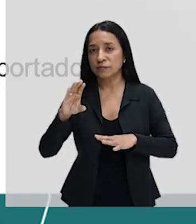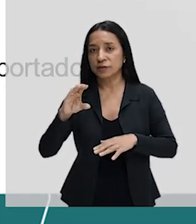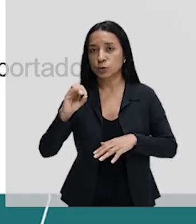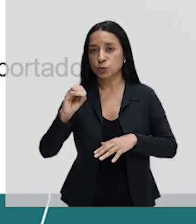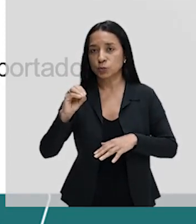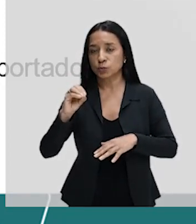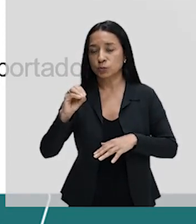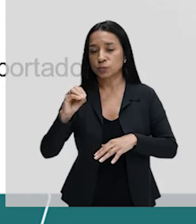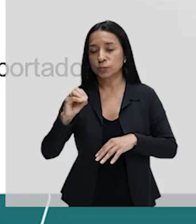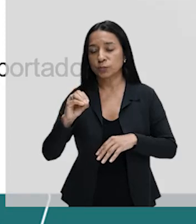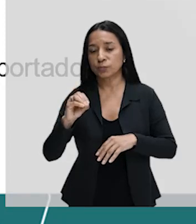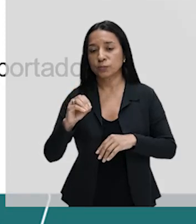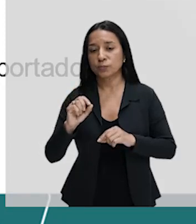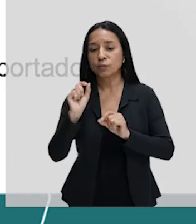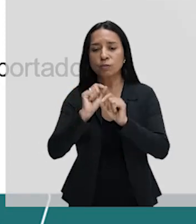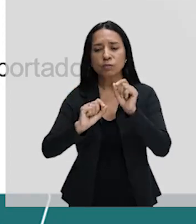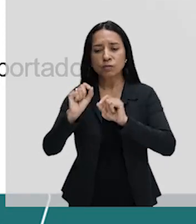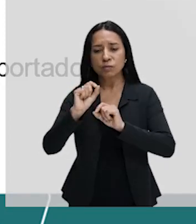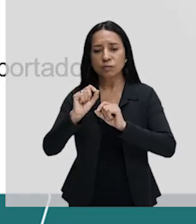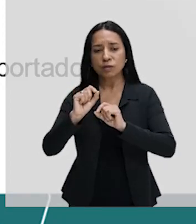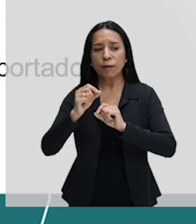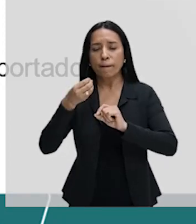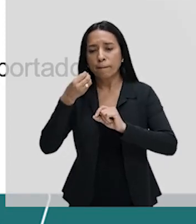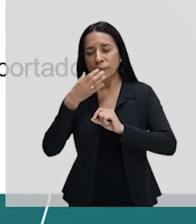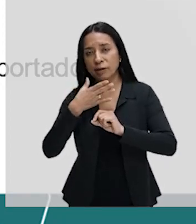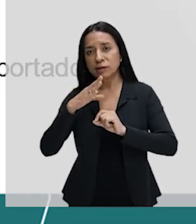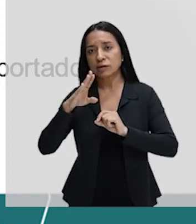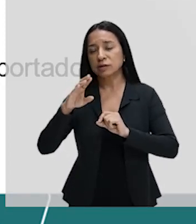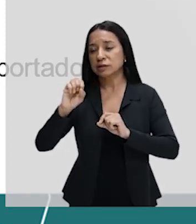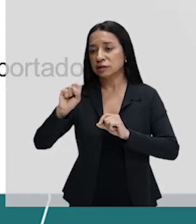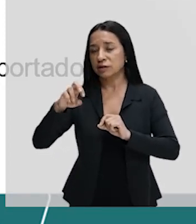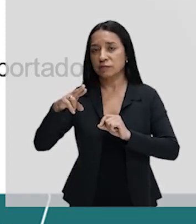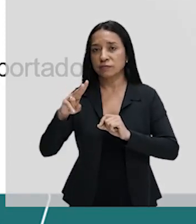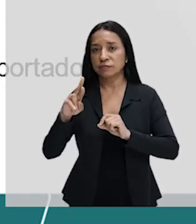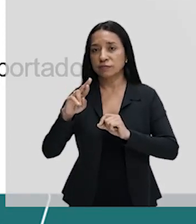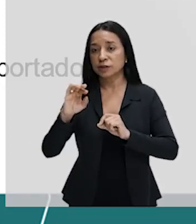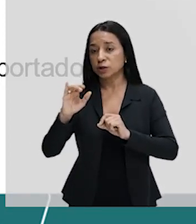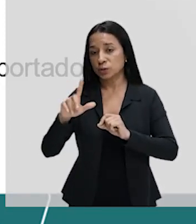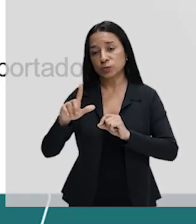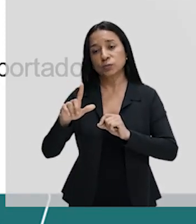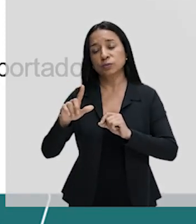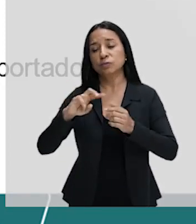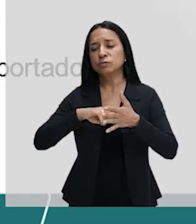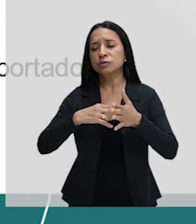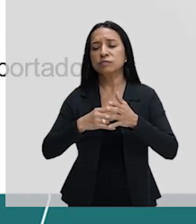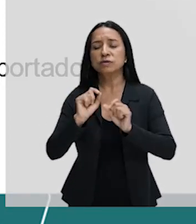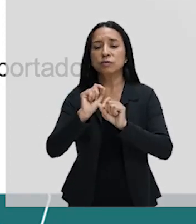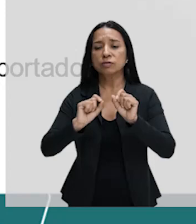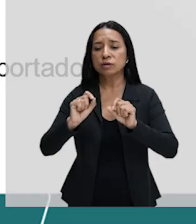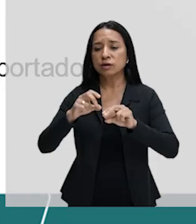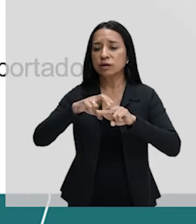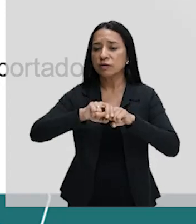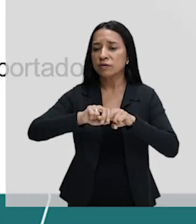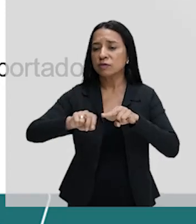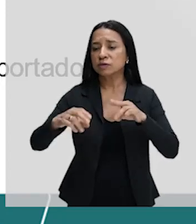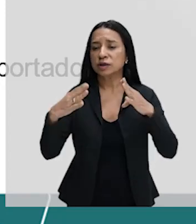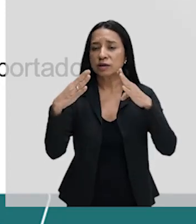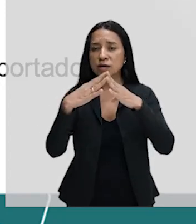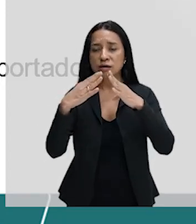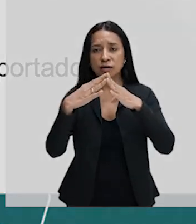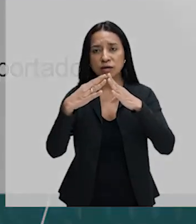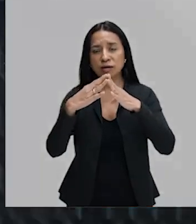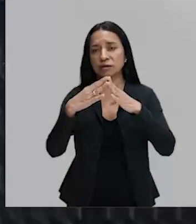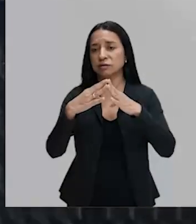de serviço. Quando se fala de bem de serviço, está se falando de quê? Ferrovias, casas